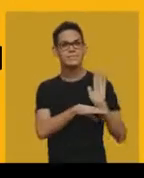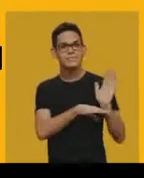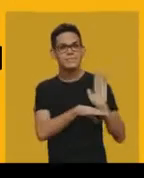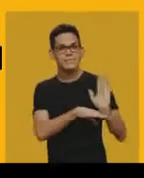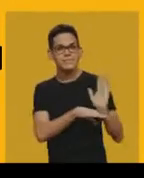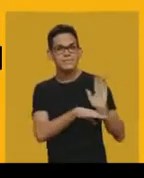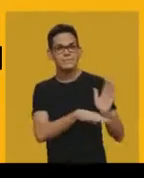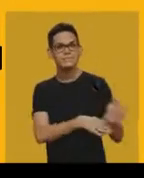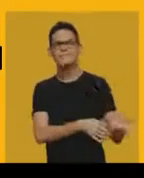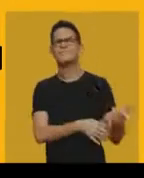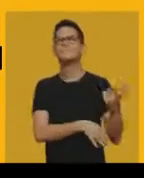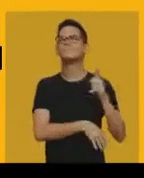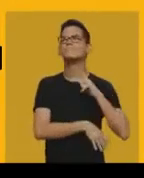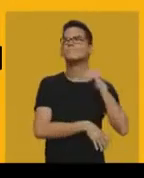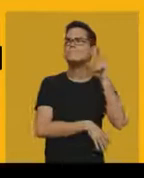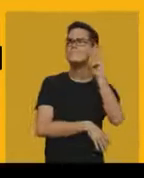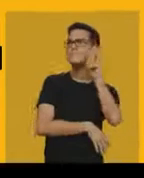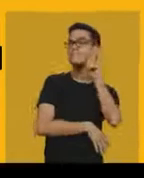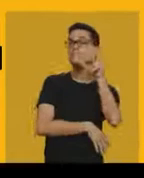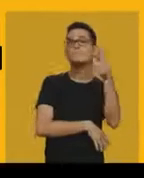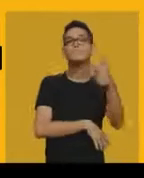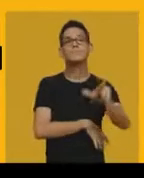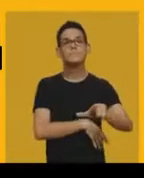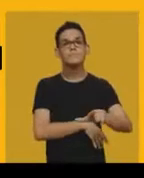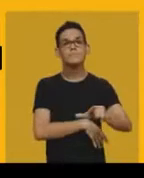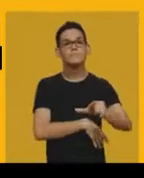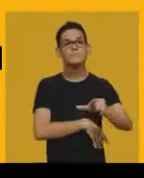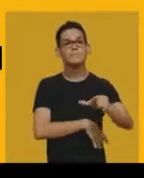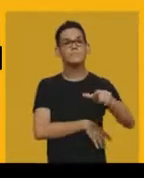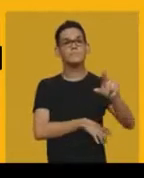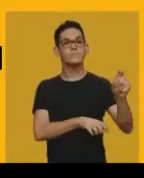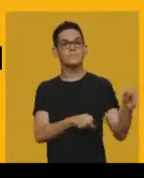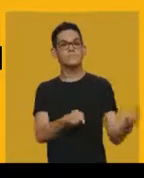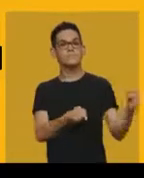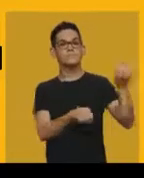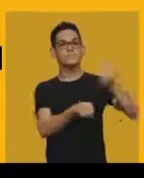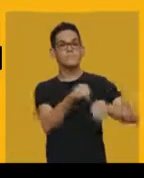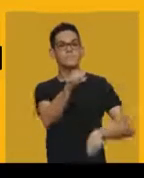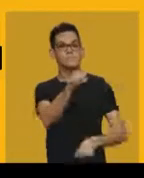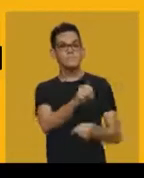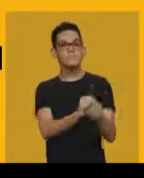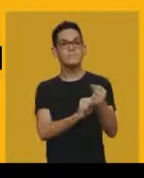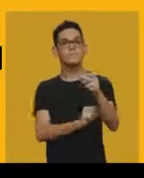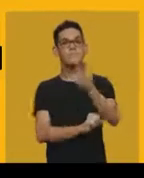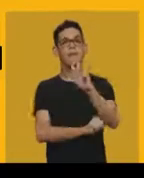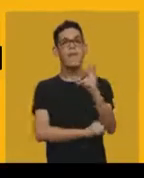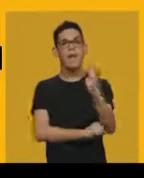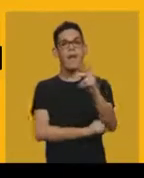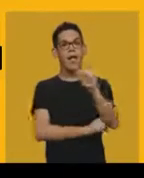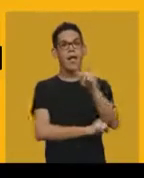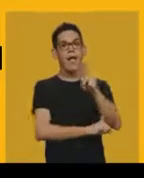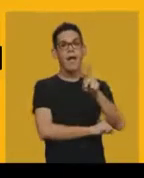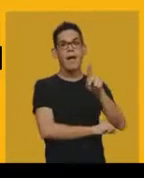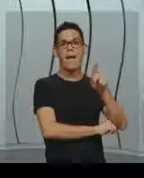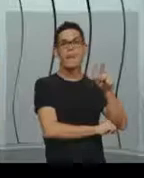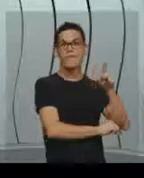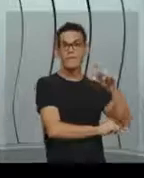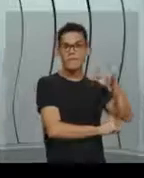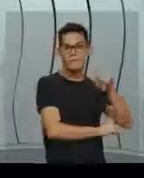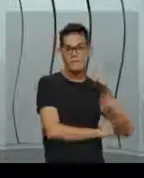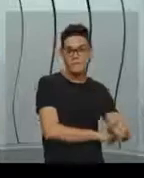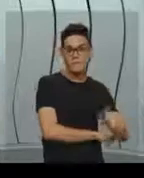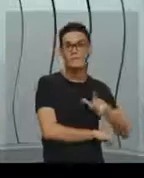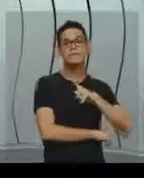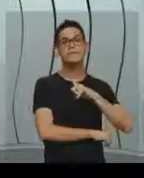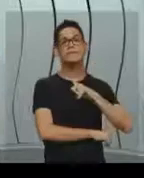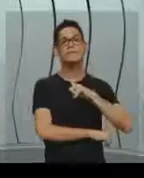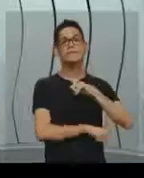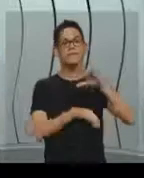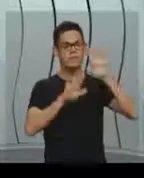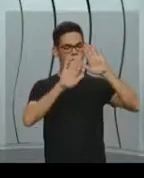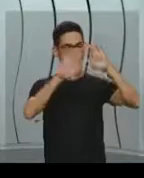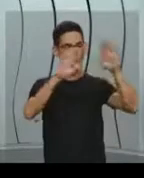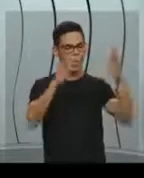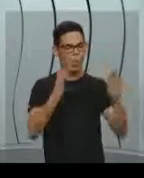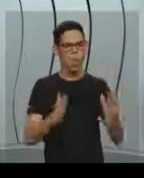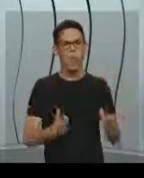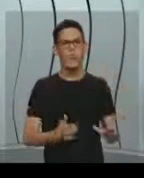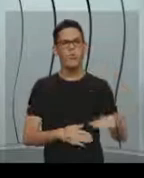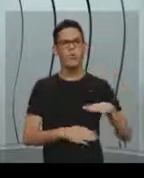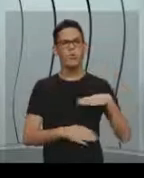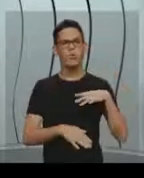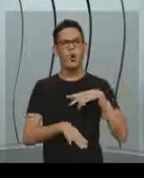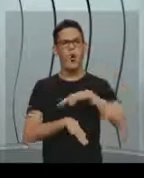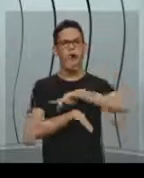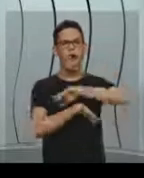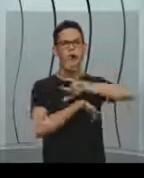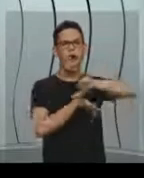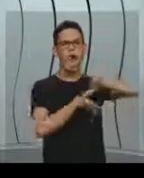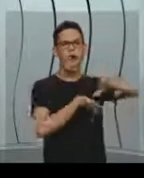embora mais, instalação, happening, body art e N